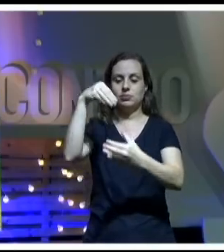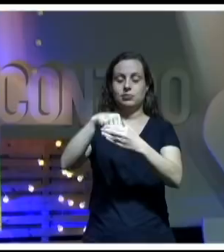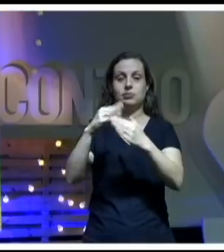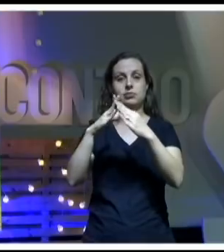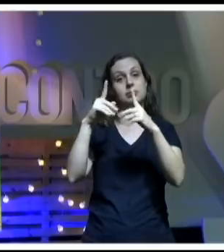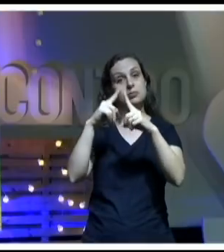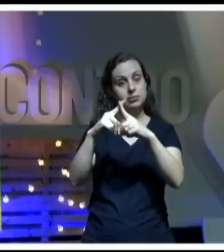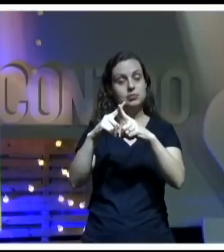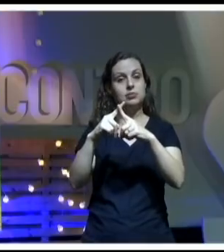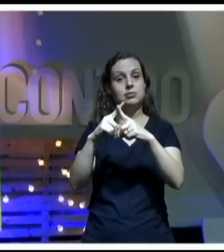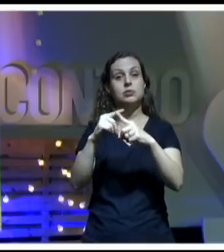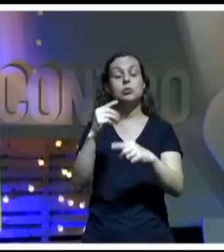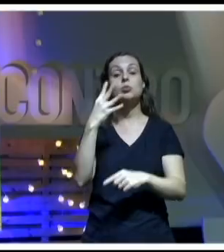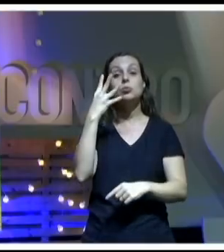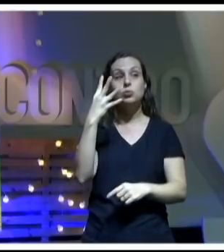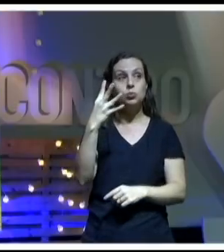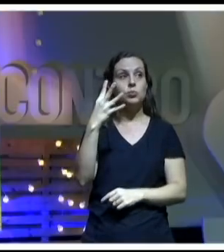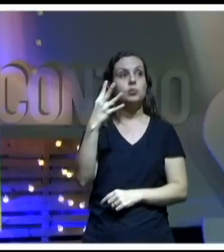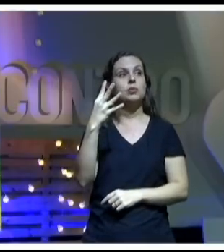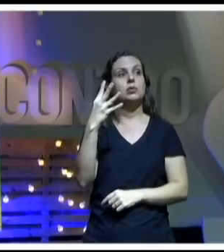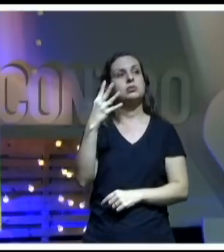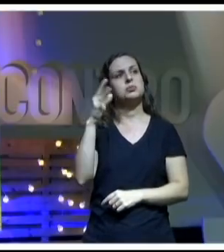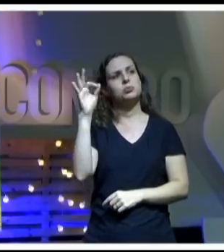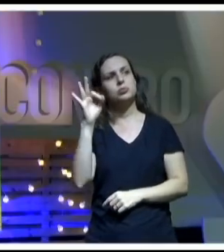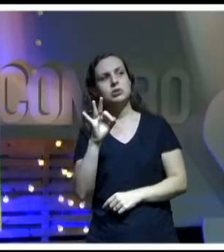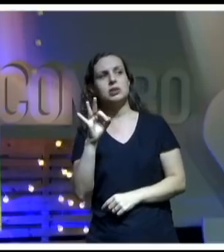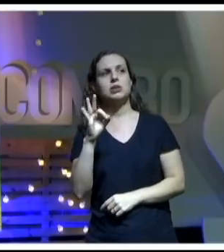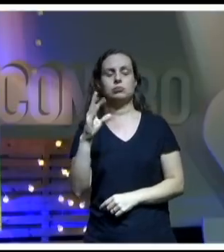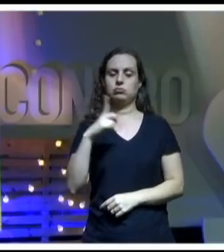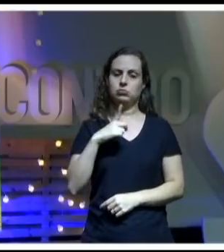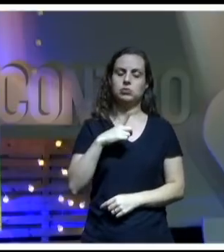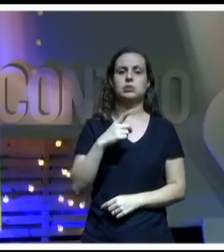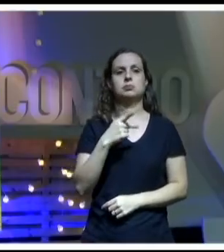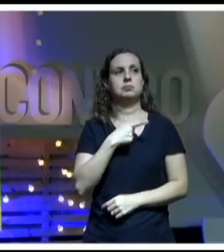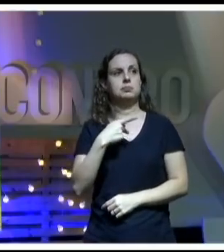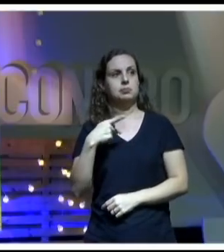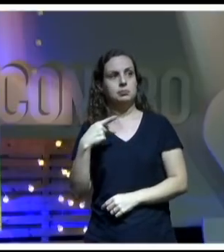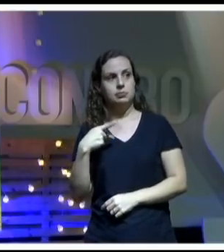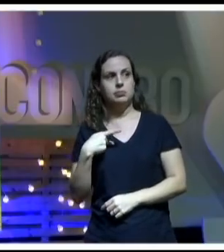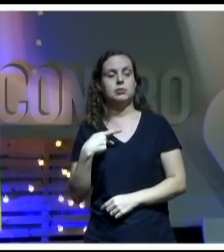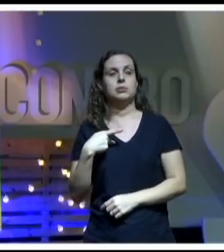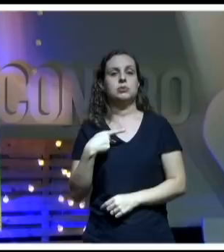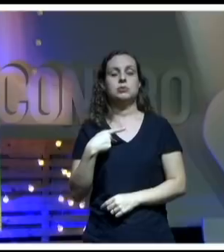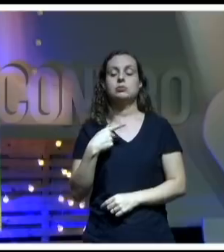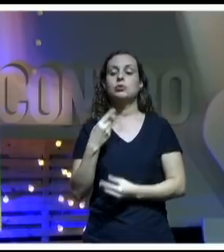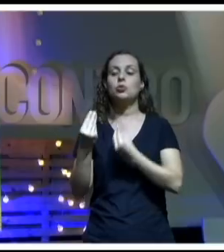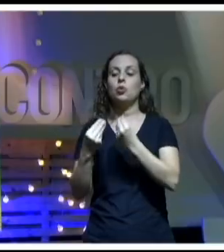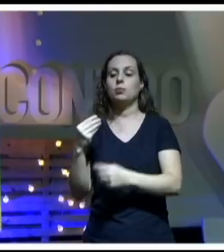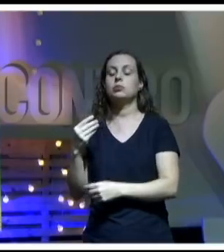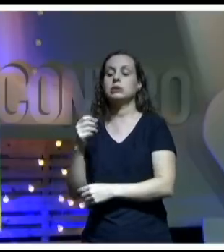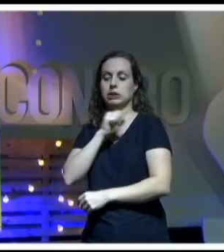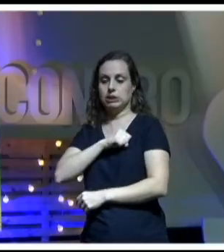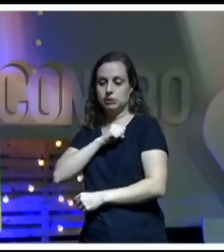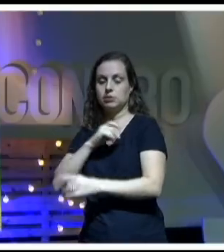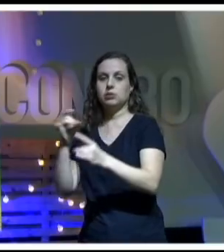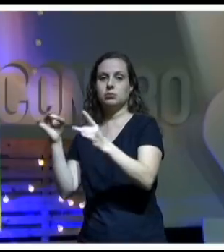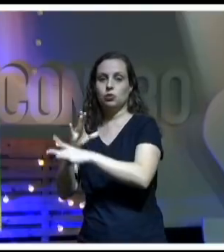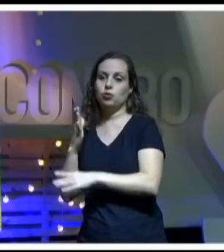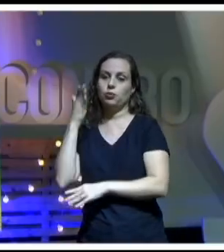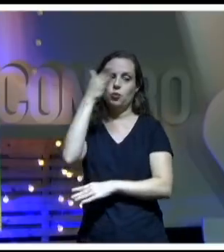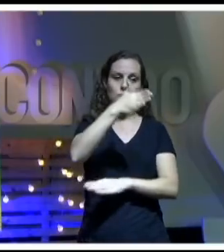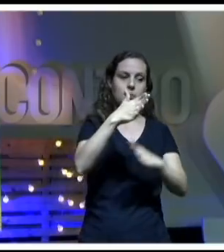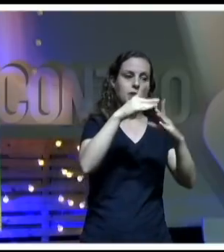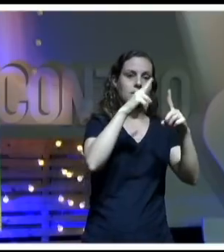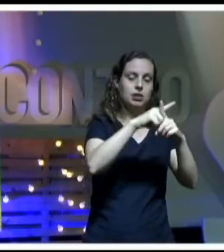e 4 de tiver 14 mais pastorados ou seja a maioria esmagadora saiu do seminário foi para a igreja e morreu na mesma